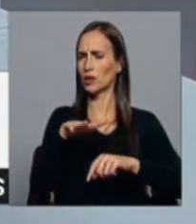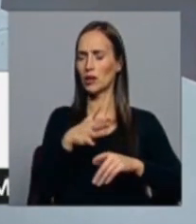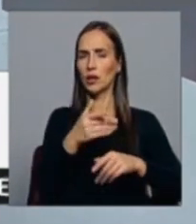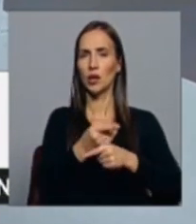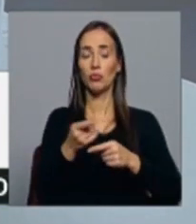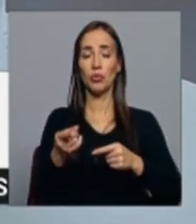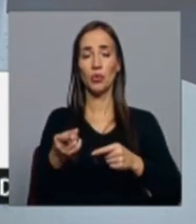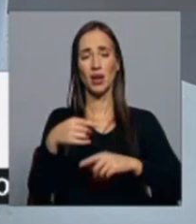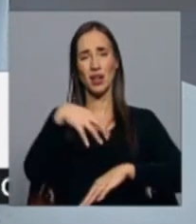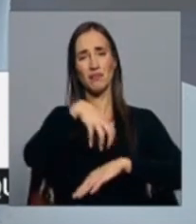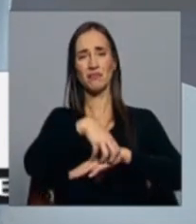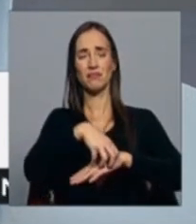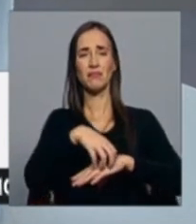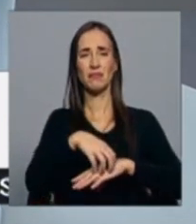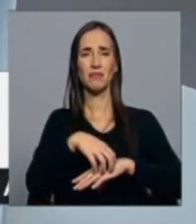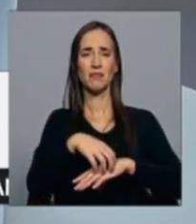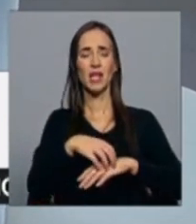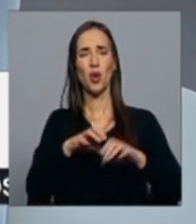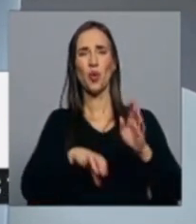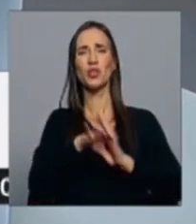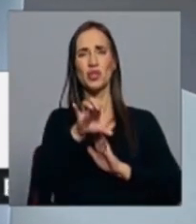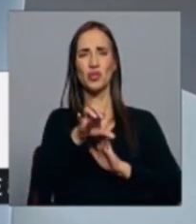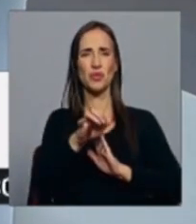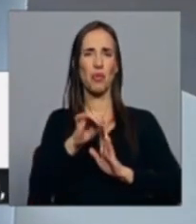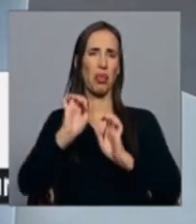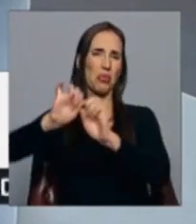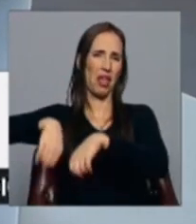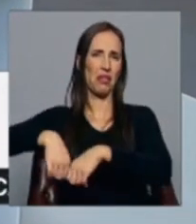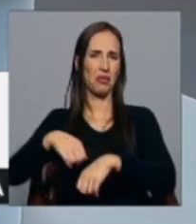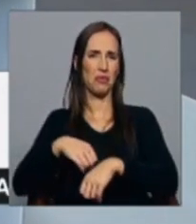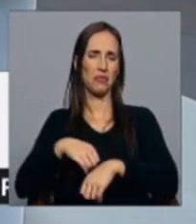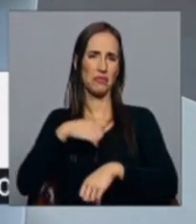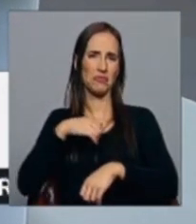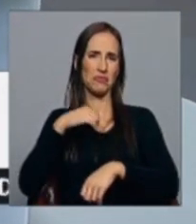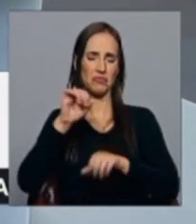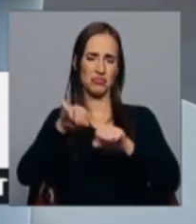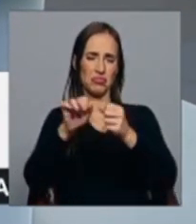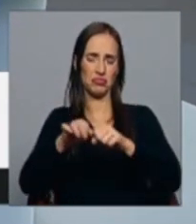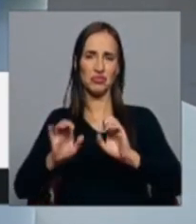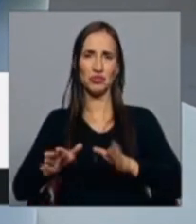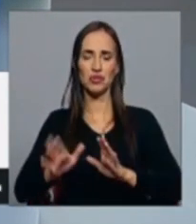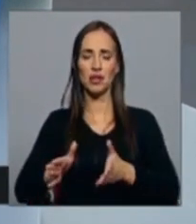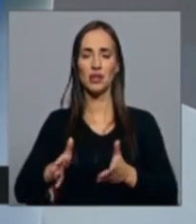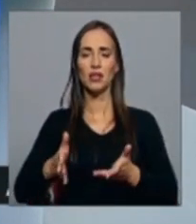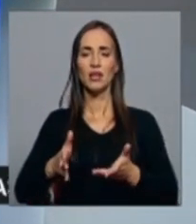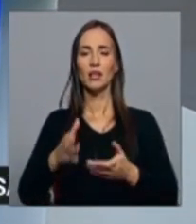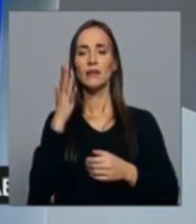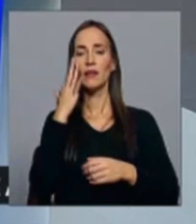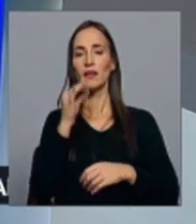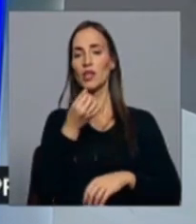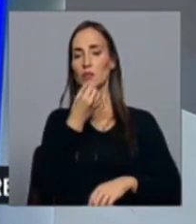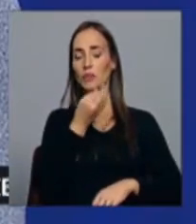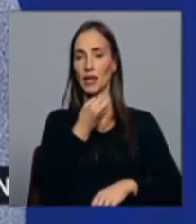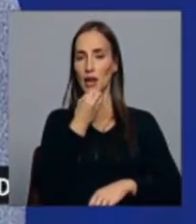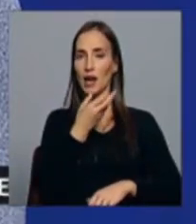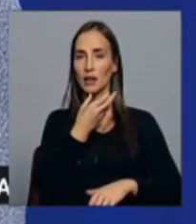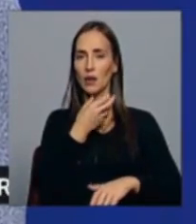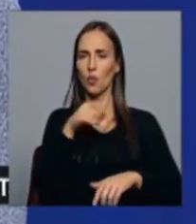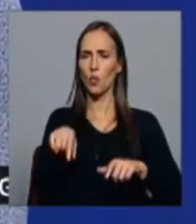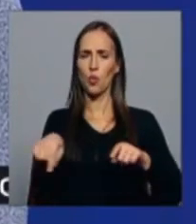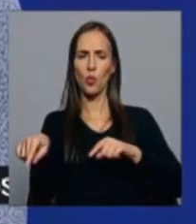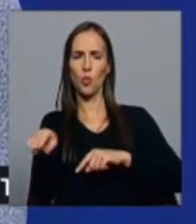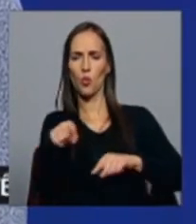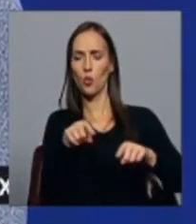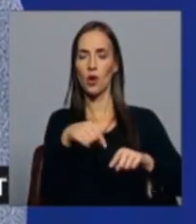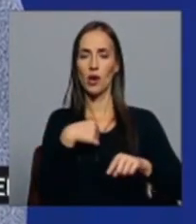em mau estado e investe procurar de situar interminado sítio eu confesso que